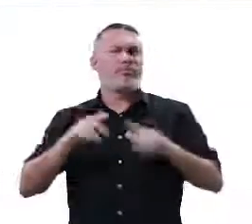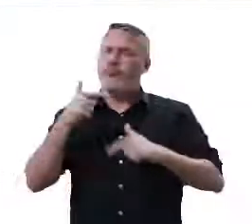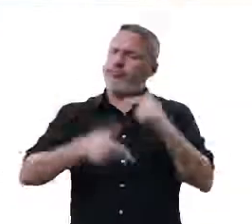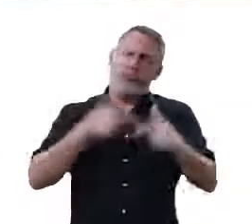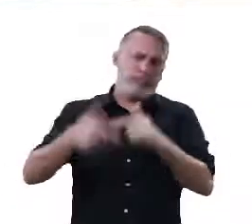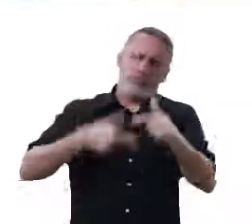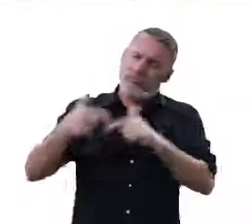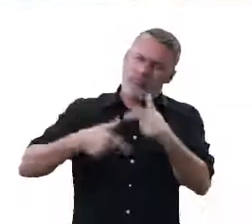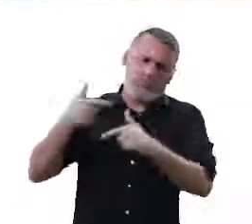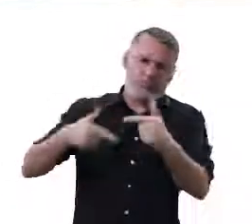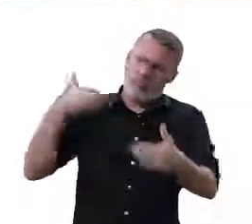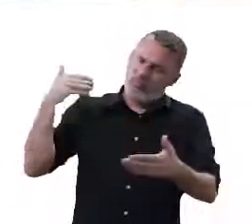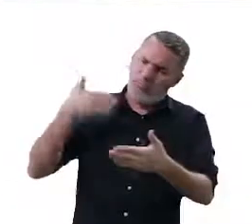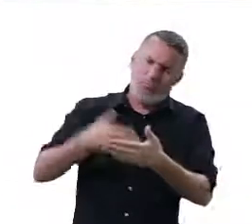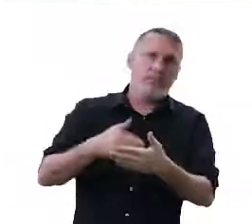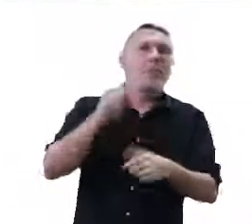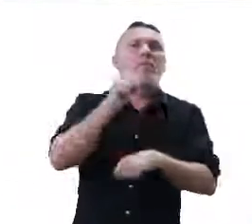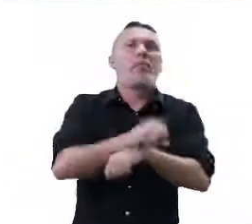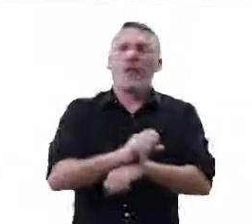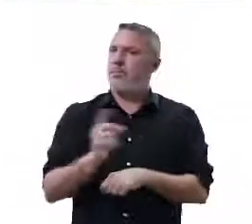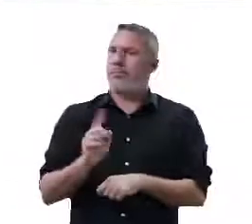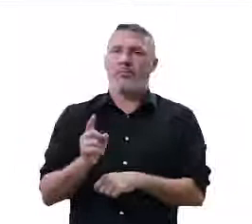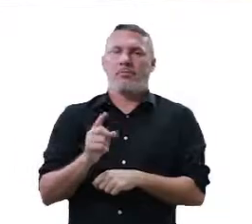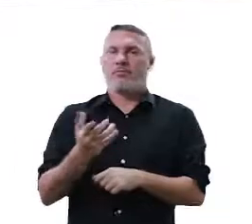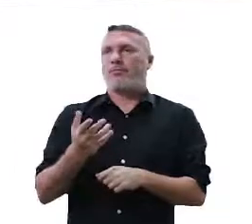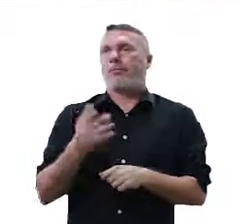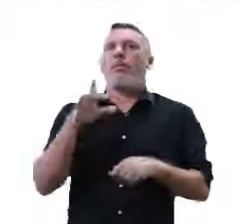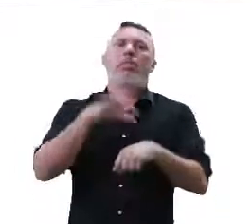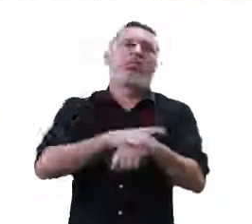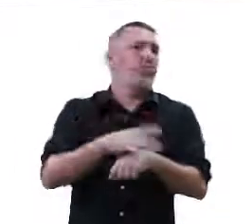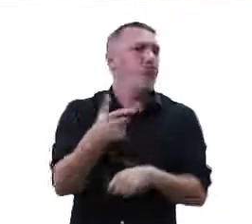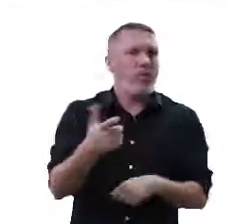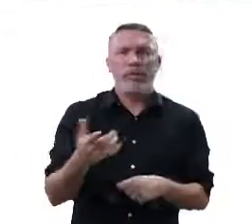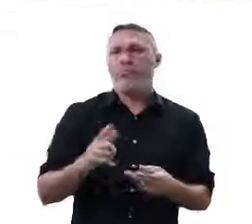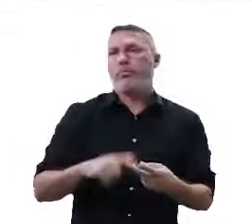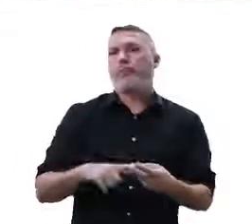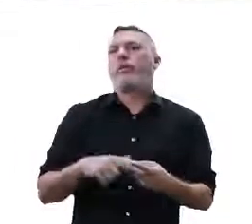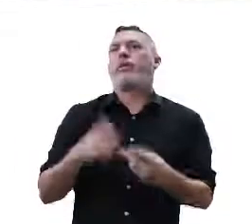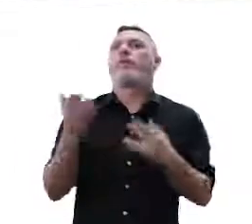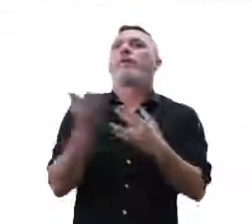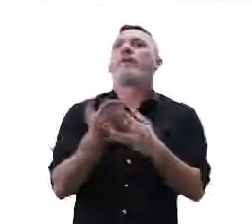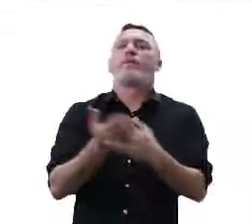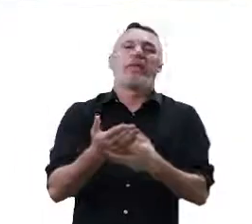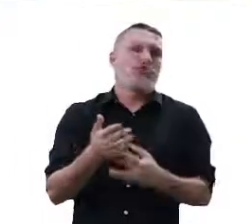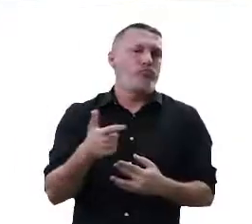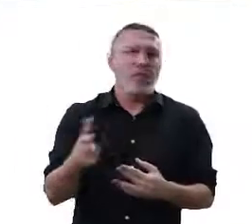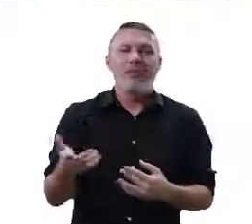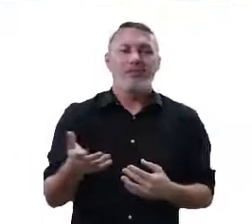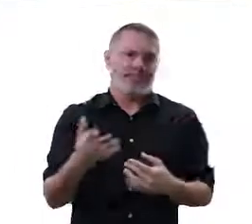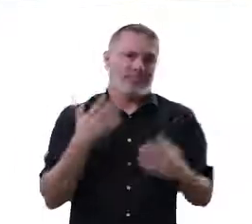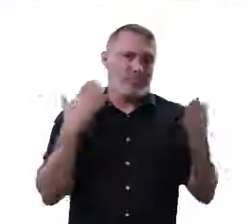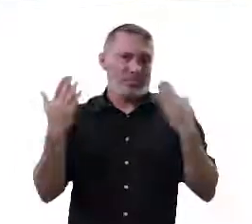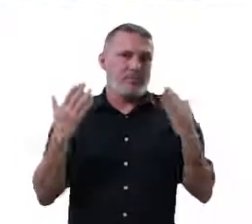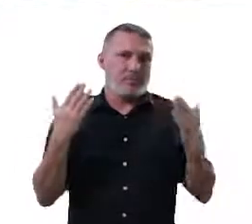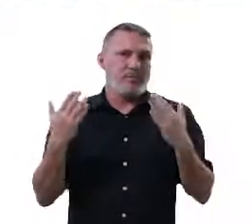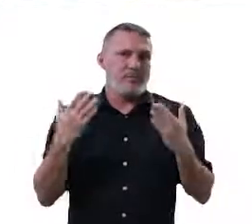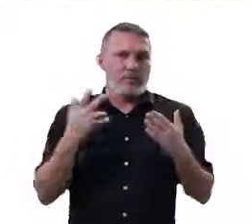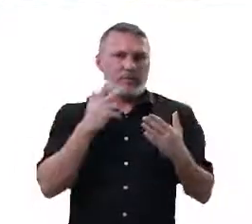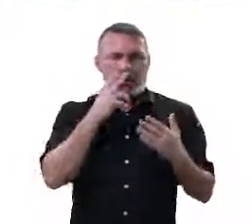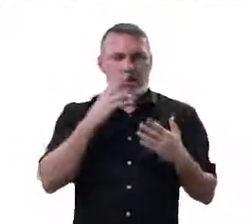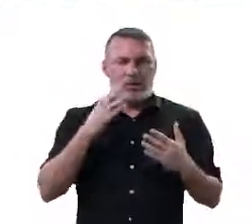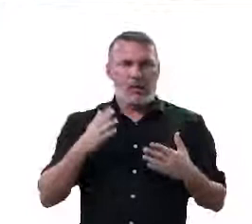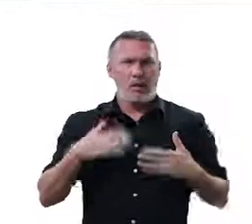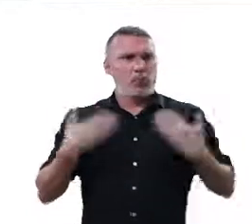manutenção. Então esse operário ele não tem que parar para férias, não adoece, a não ser quando dá pane, né?